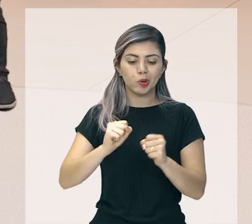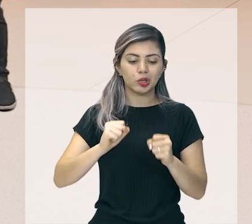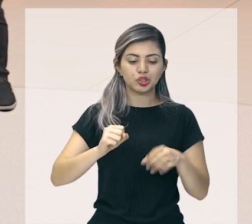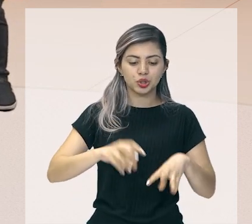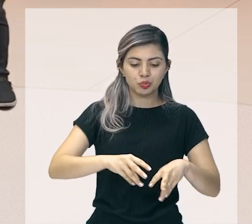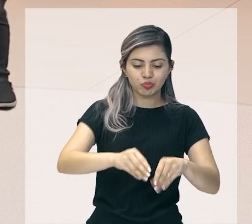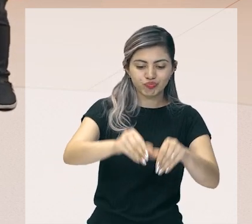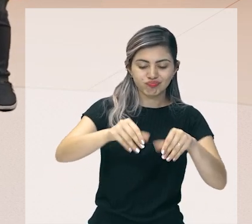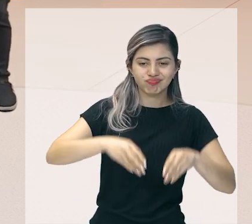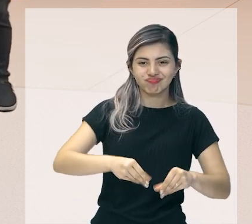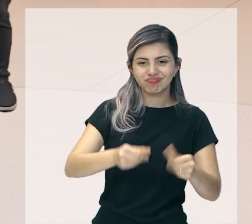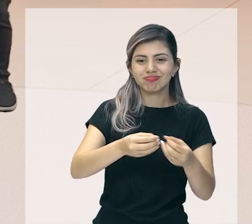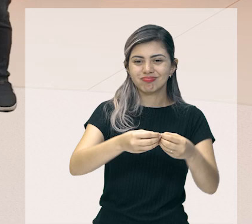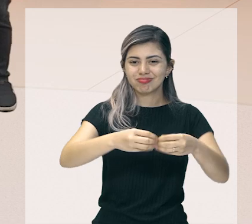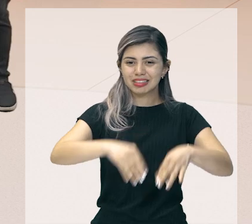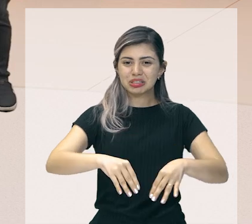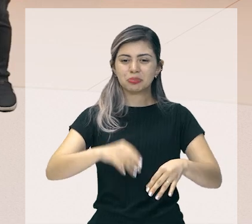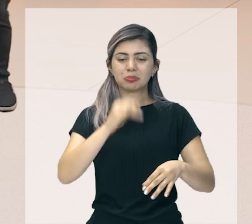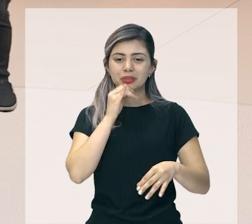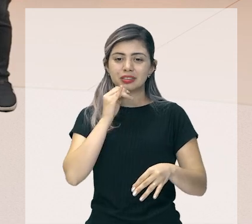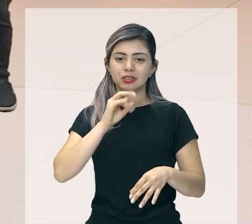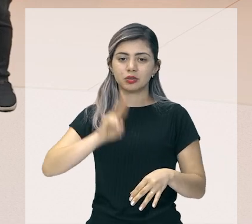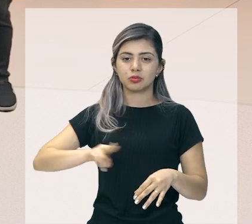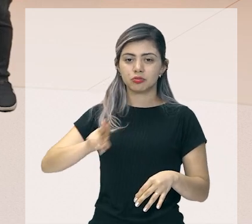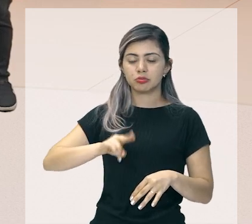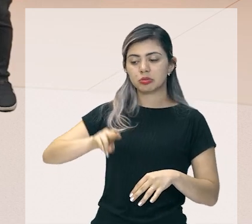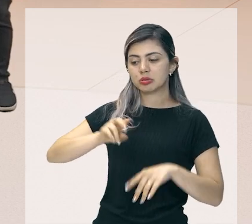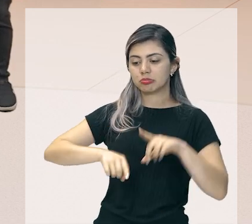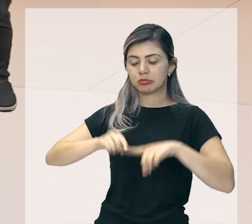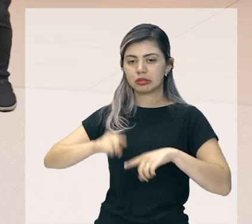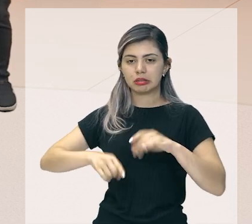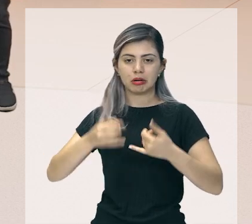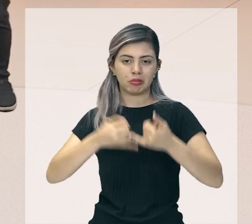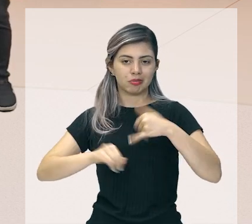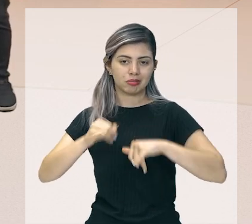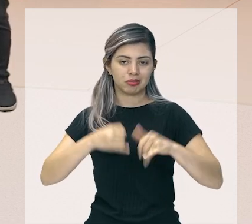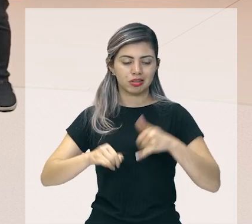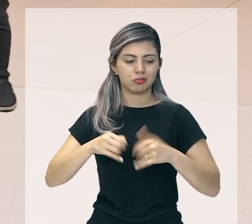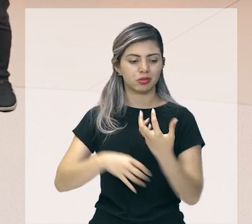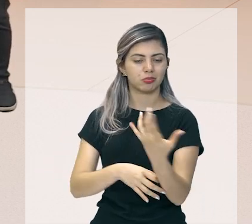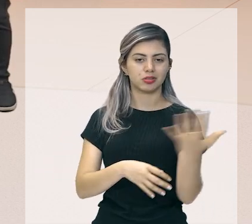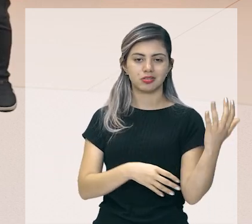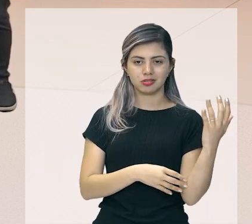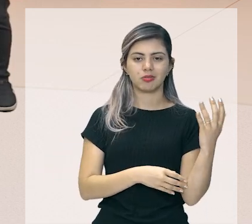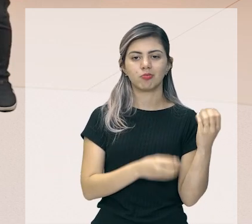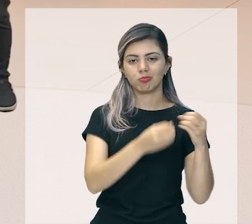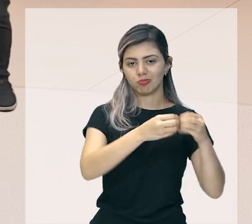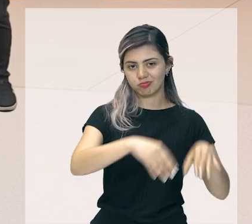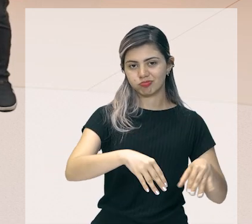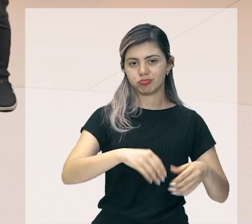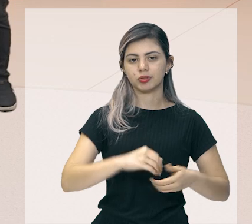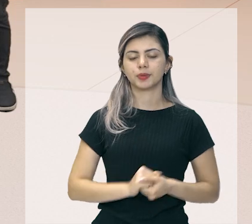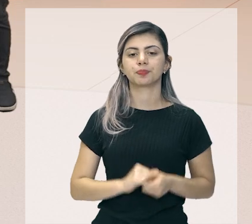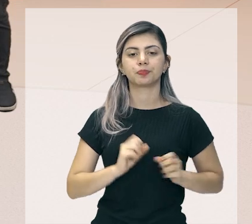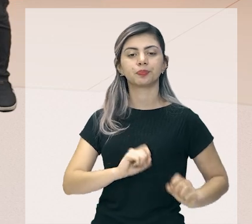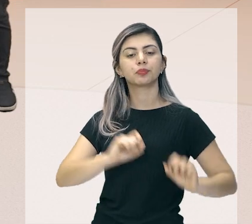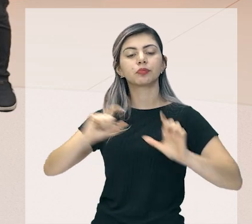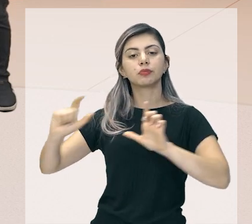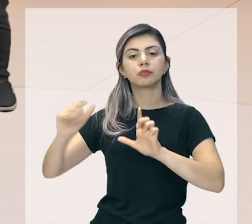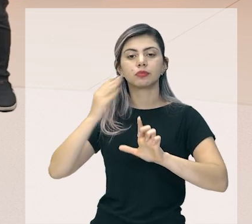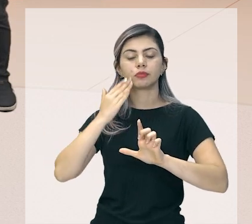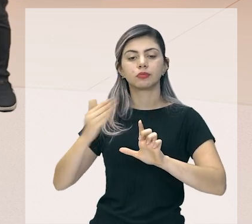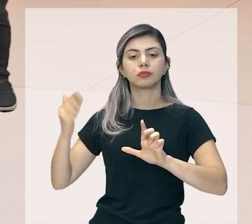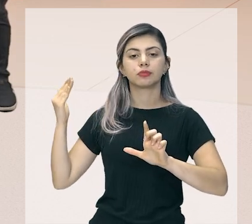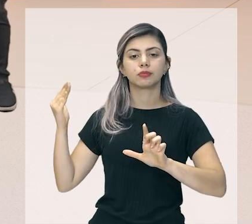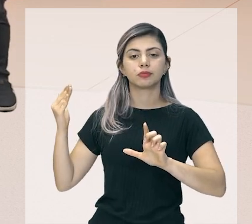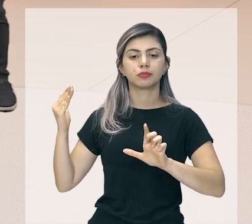contaminando as águas, com o uso ali de, principalmente, material químico, né, nas plantações. Em seguida, a gente tem esse outro ícone, esse terceiro ícone que